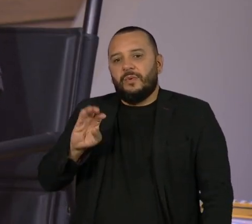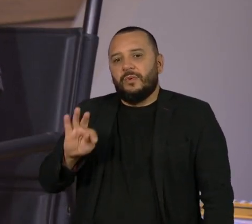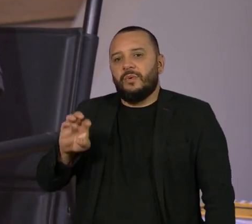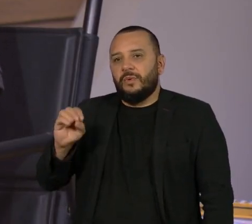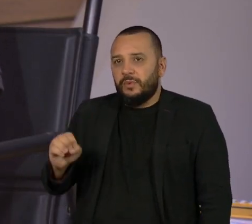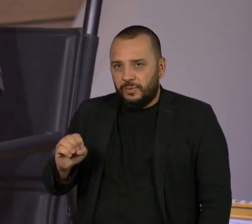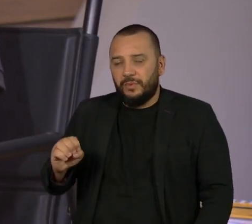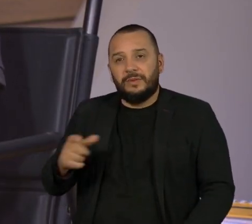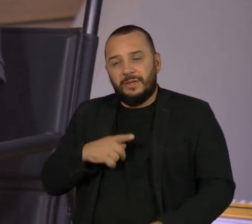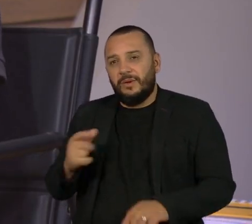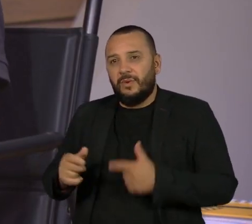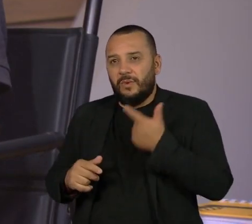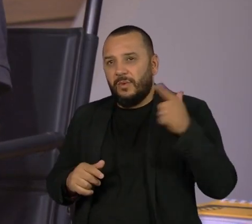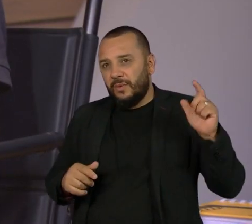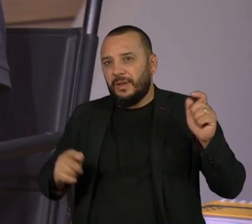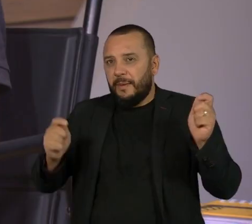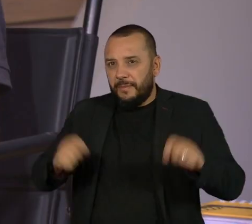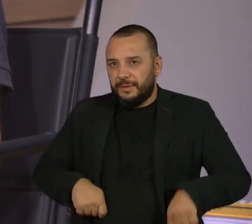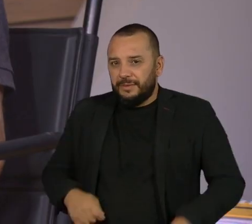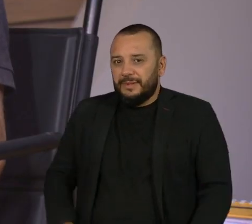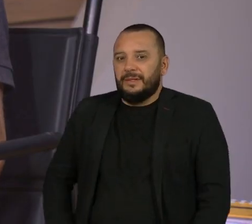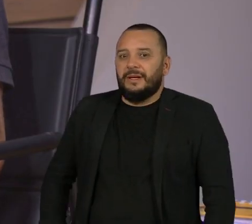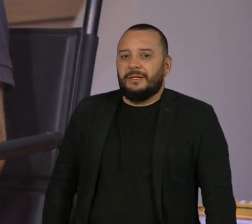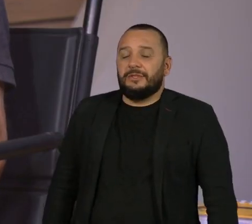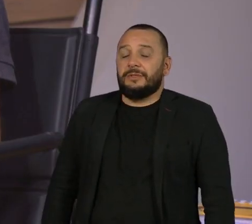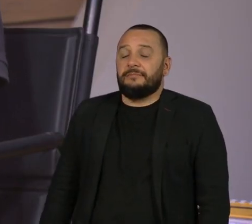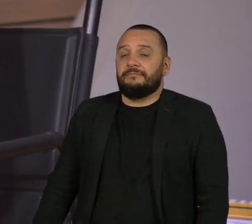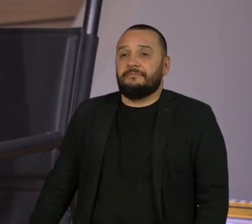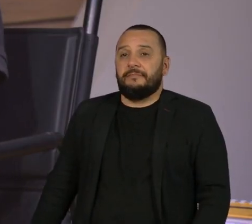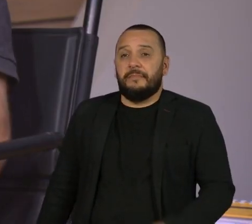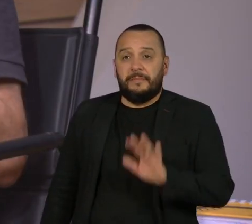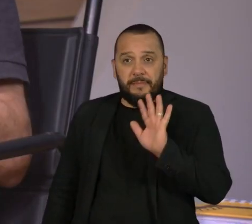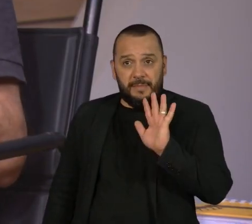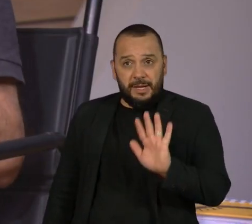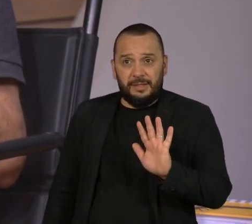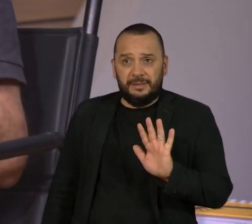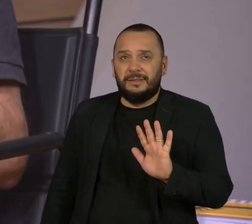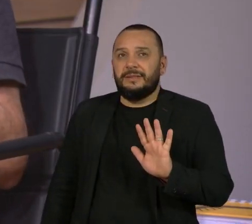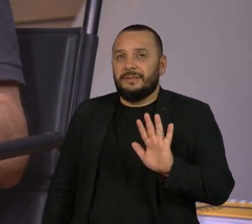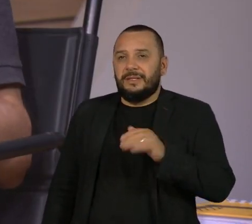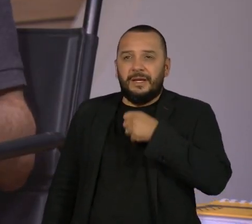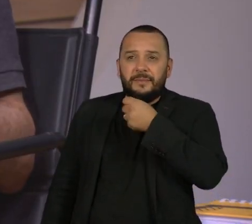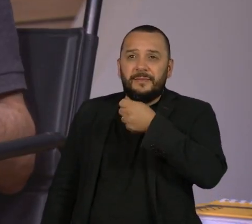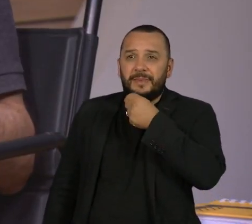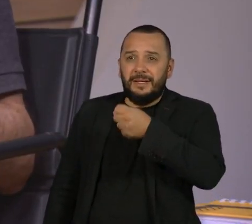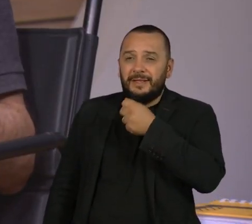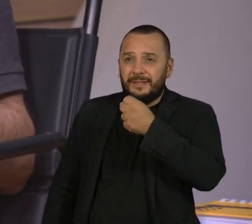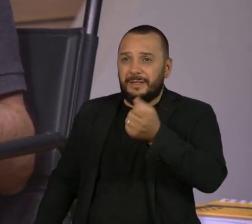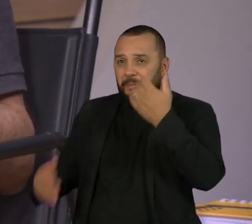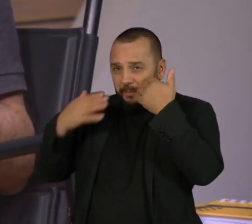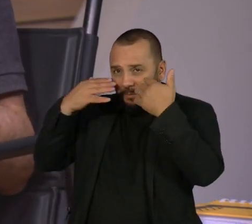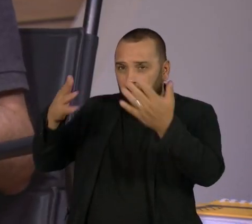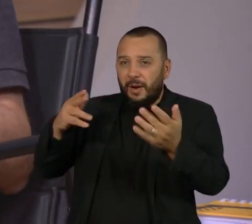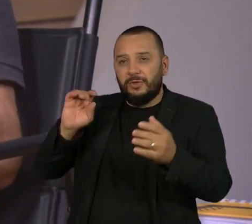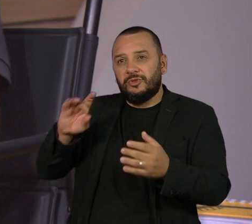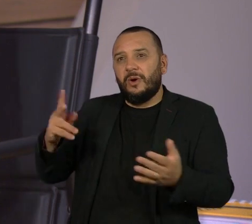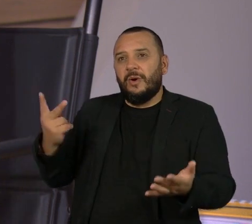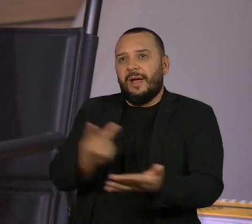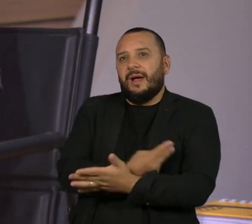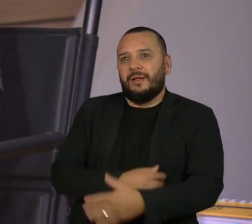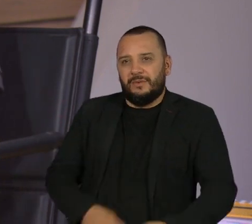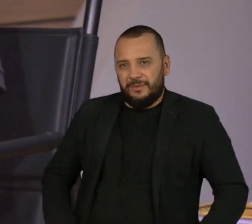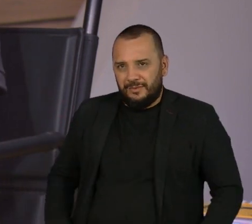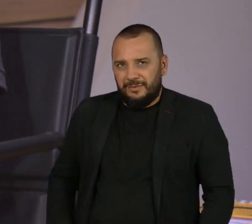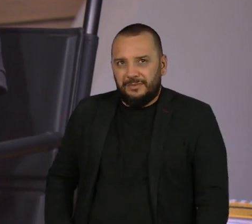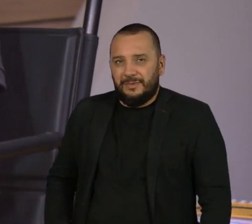outras possibilidades. Mas o que a gente vê é que se destaca muito na imprensa o que deu errado. Então, não